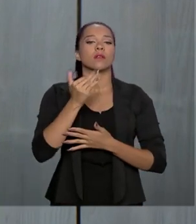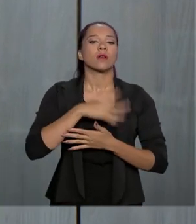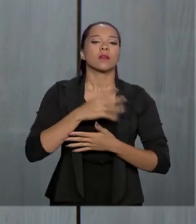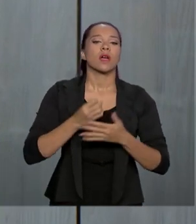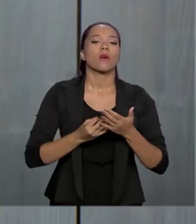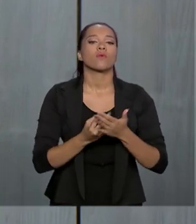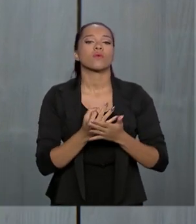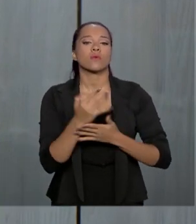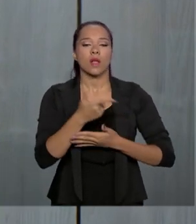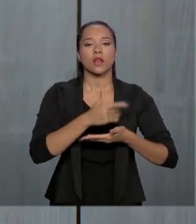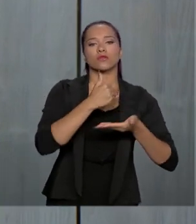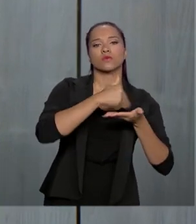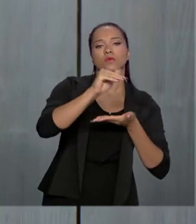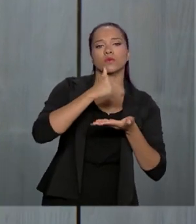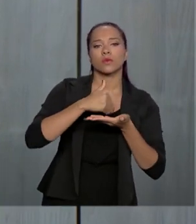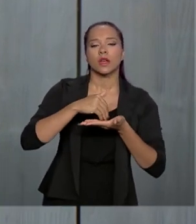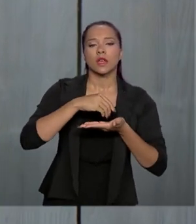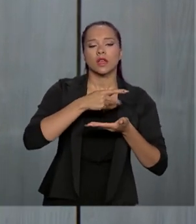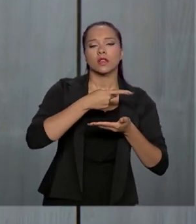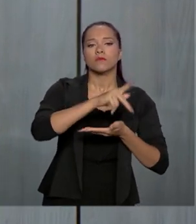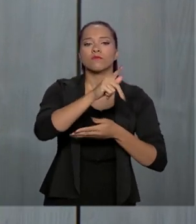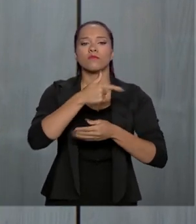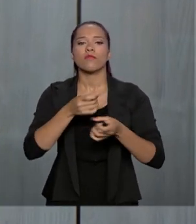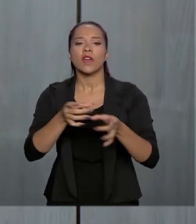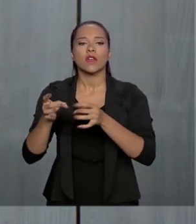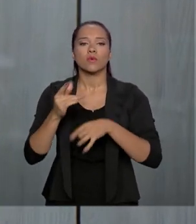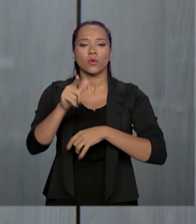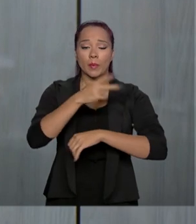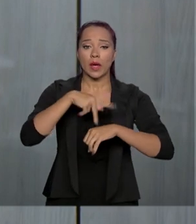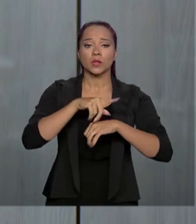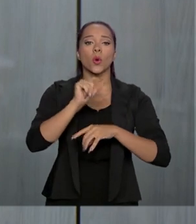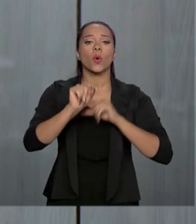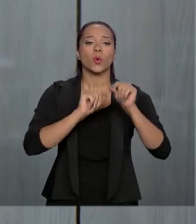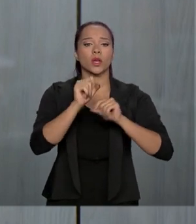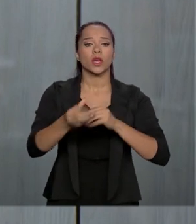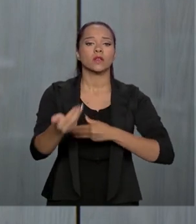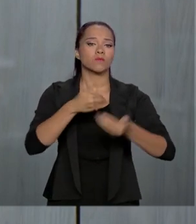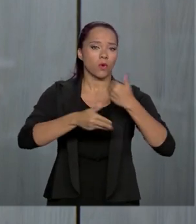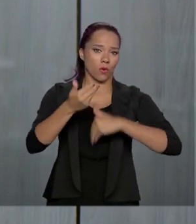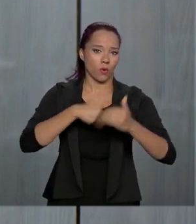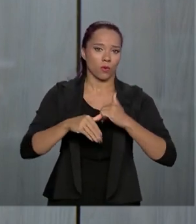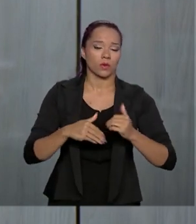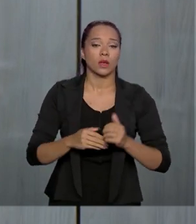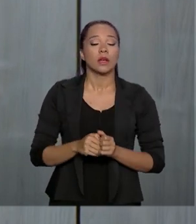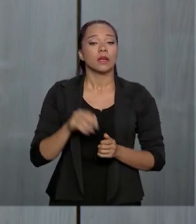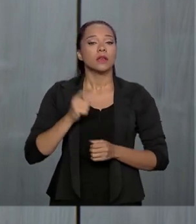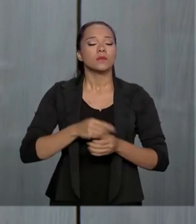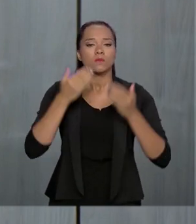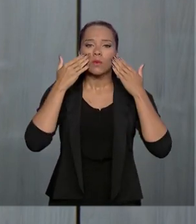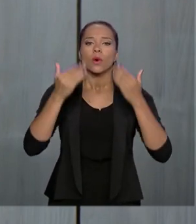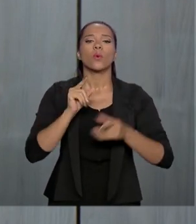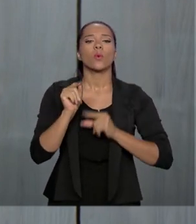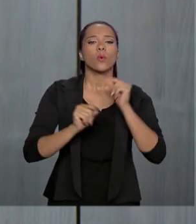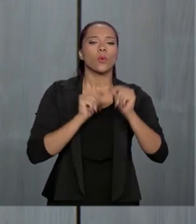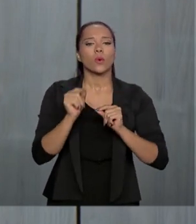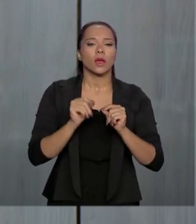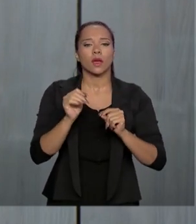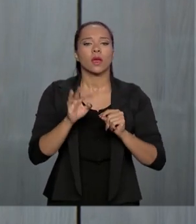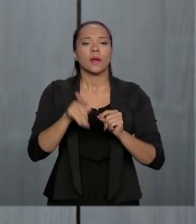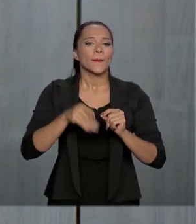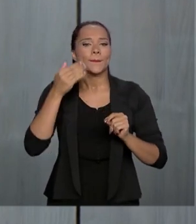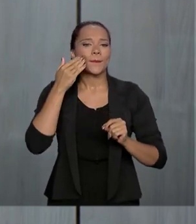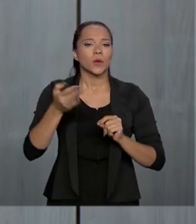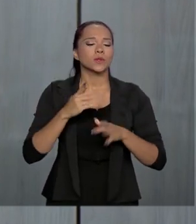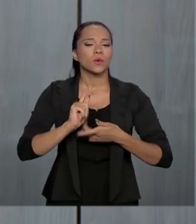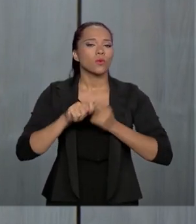volume exportado ou a quantidade efetiva daquilo que se exporta e importa. Isso sinaliza de cara uma